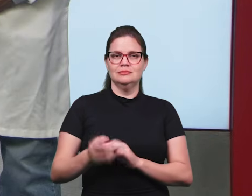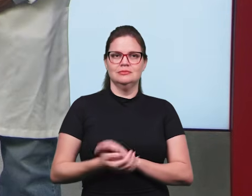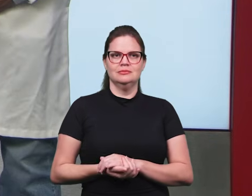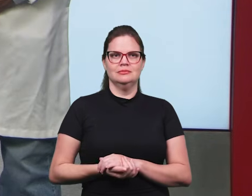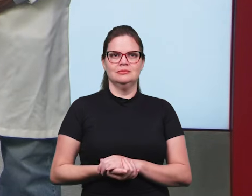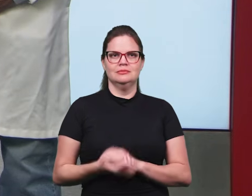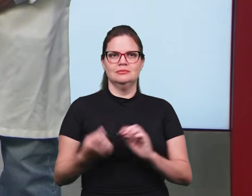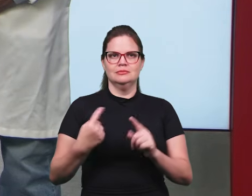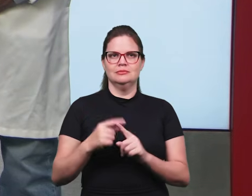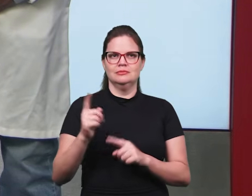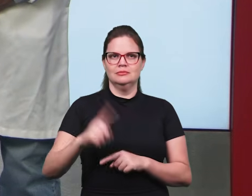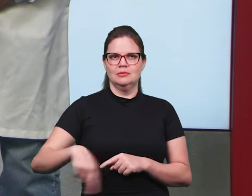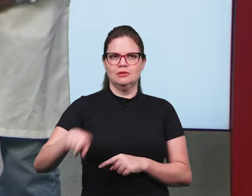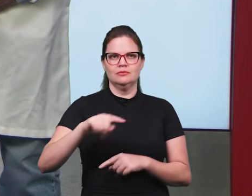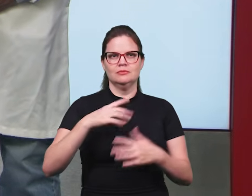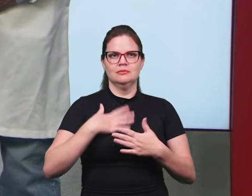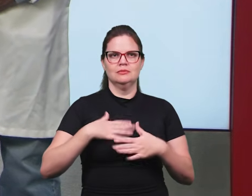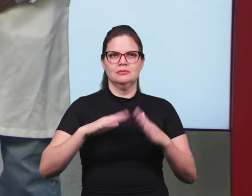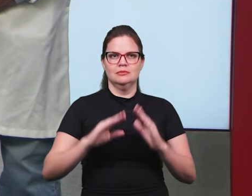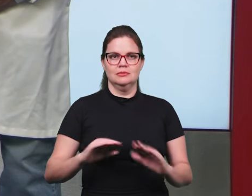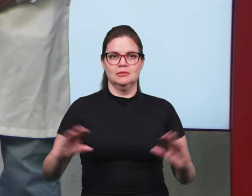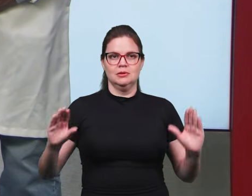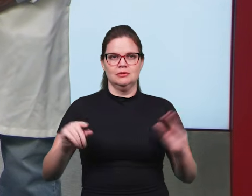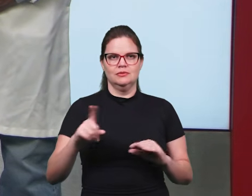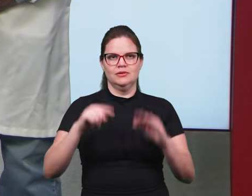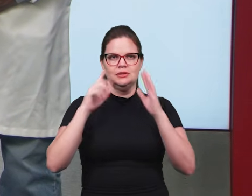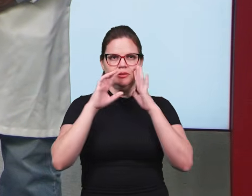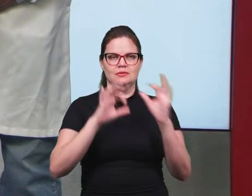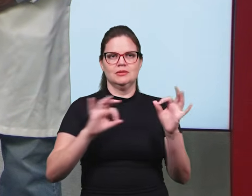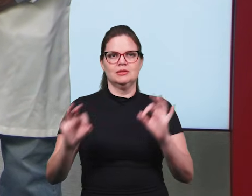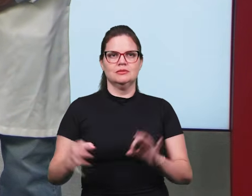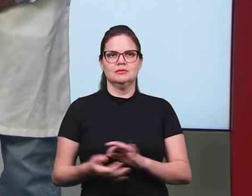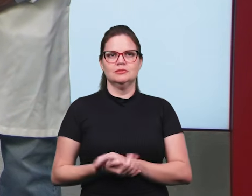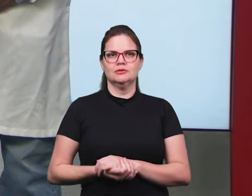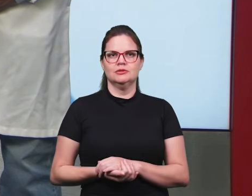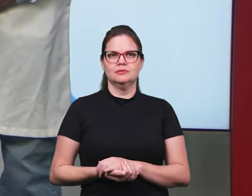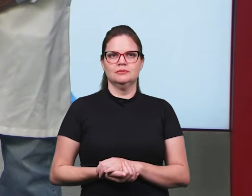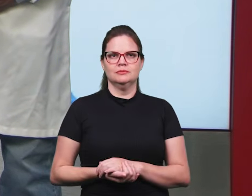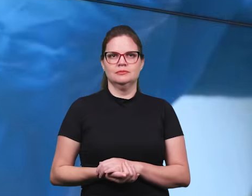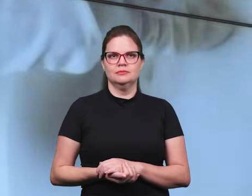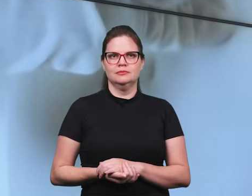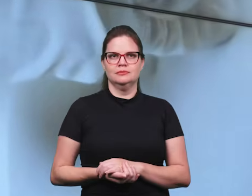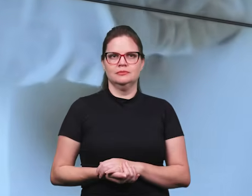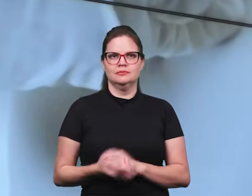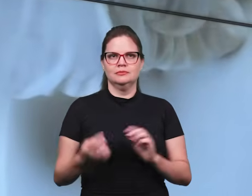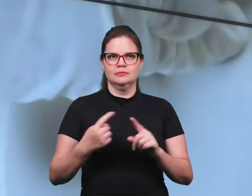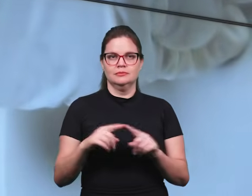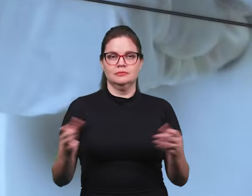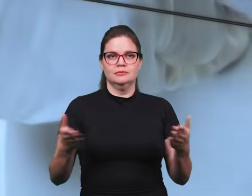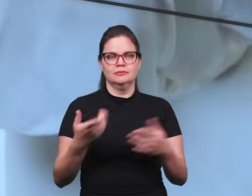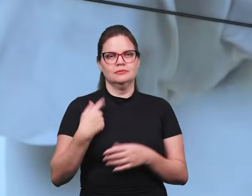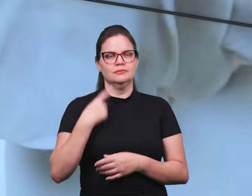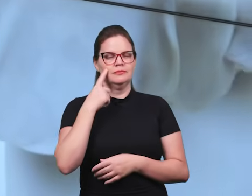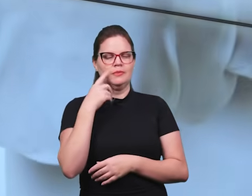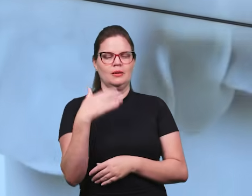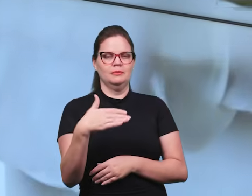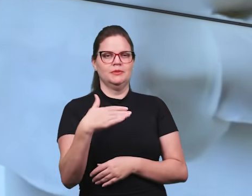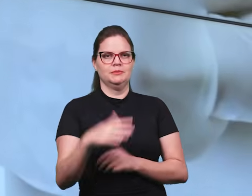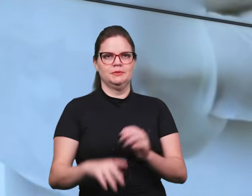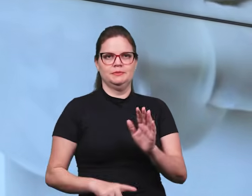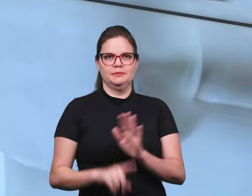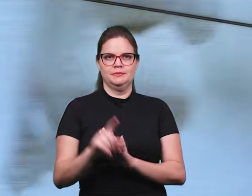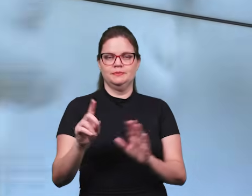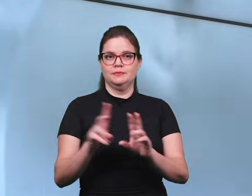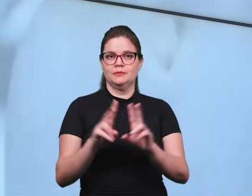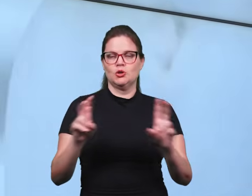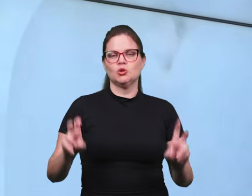né, Hudson? Isso aqui é para passar tranquilidade para você que está nos assistindo. Agora nós vamos para a próxima pergunta, Hudson, nós vamos